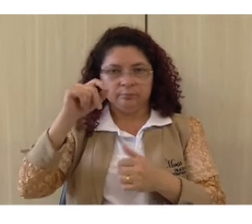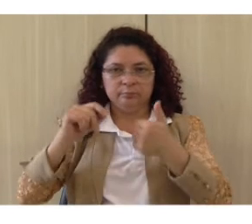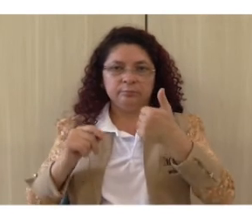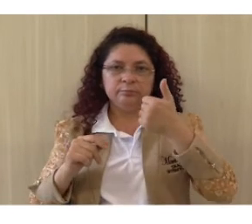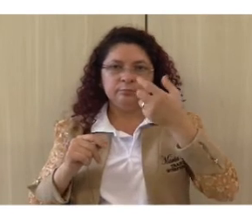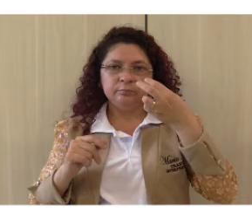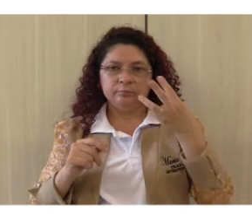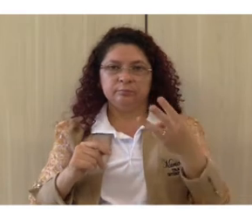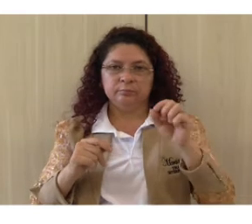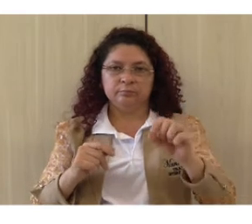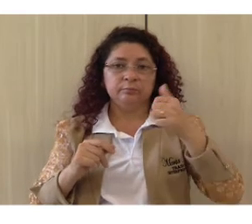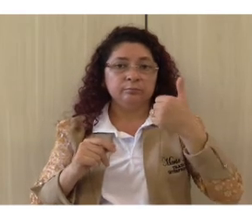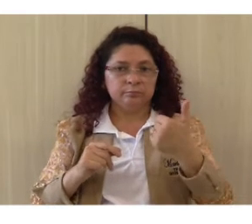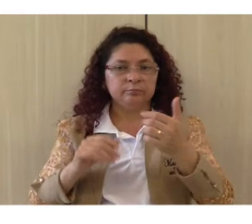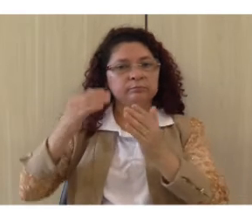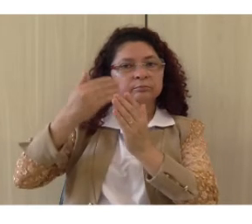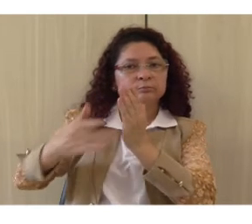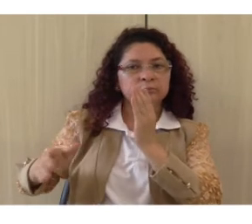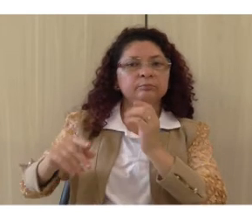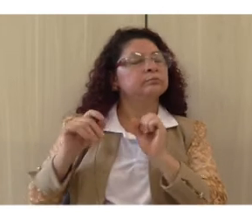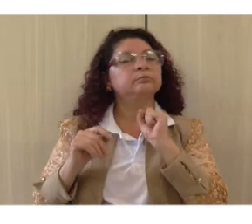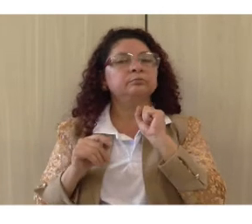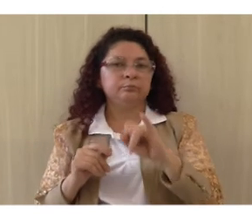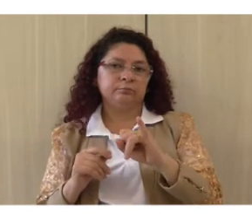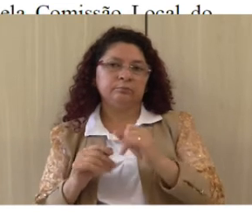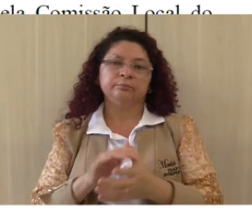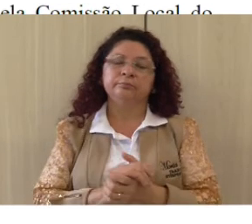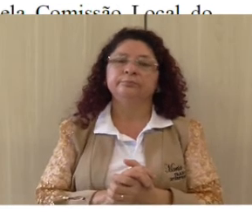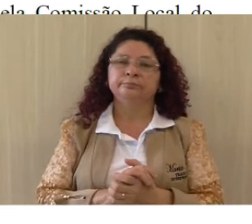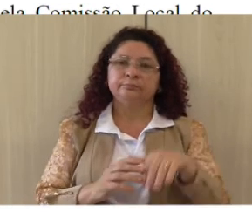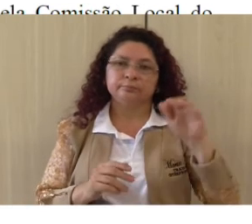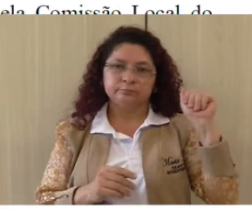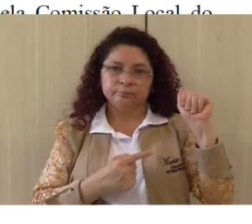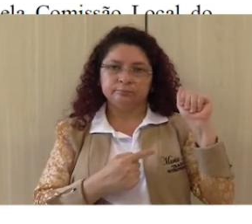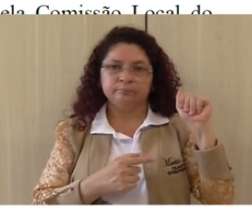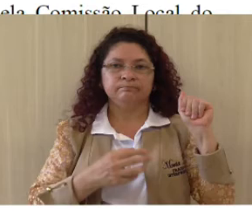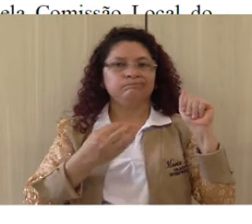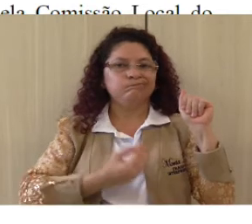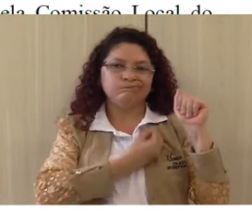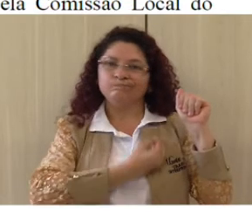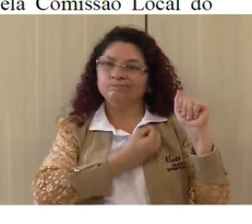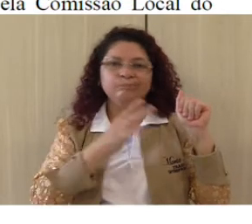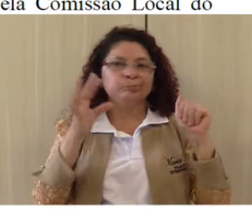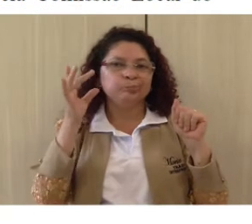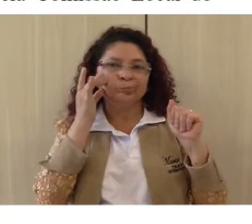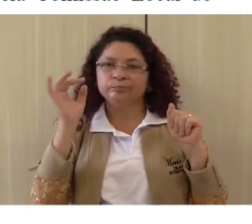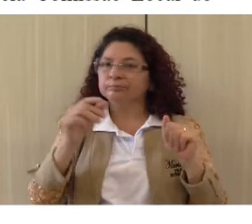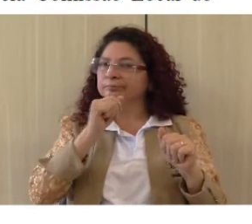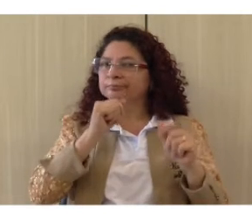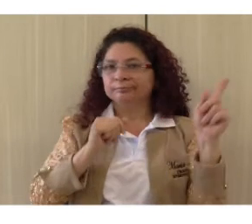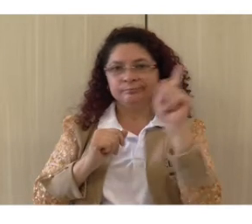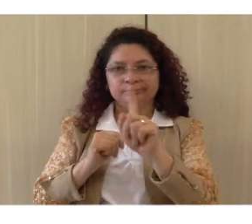13.1. O candidato será eliminado automaticamente quando: a. Não comparecer para a realização da